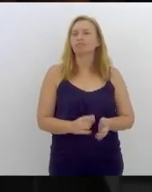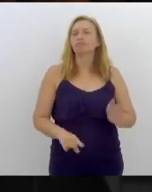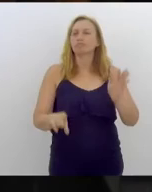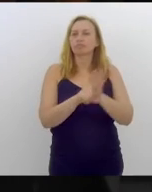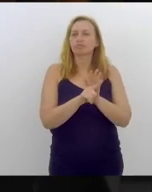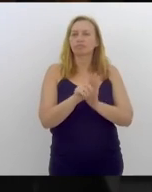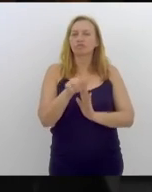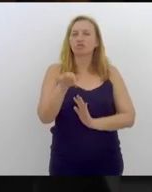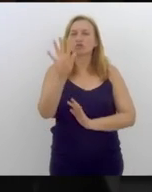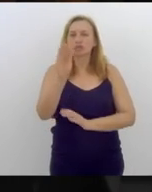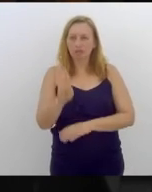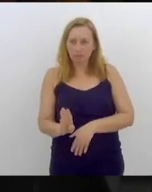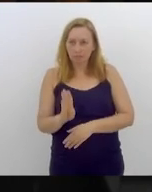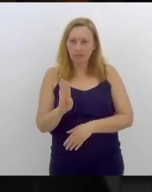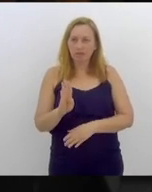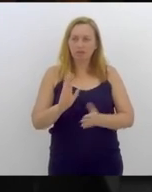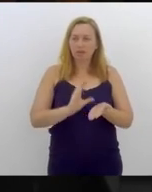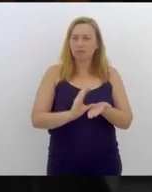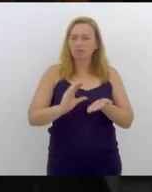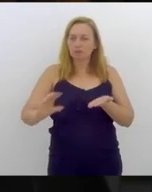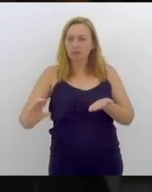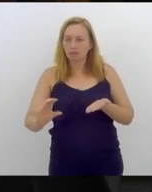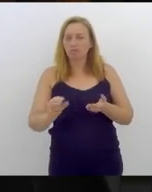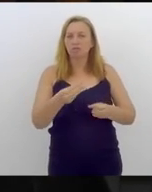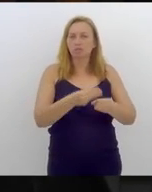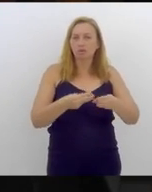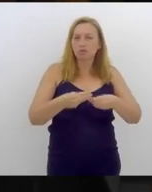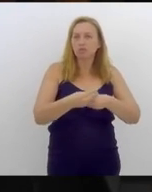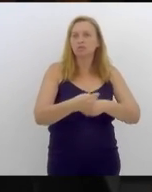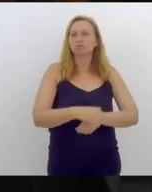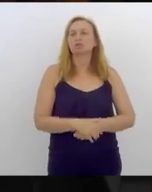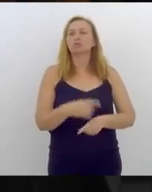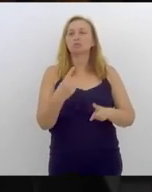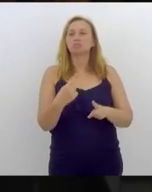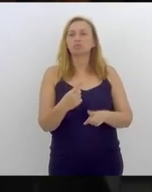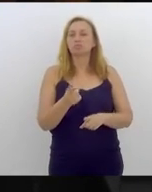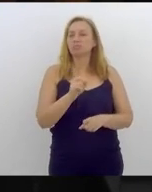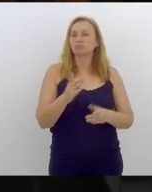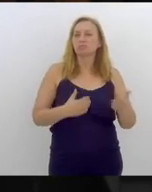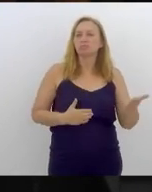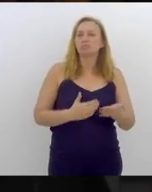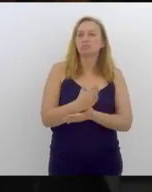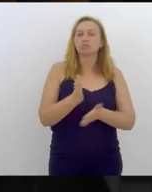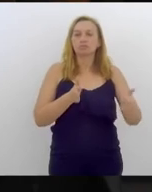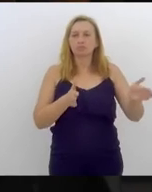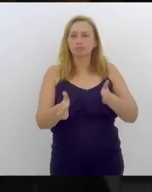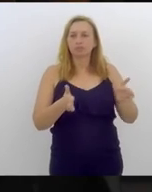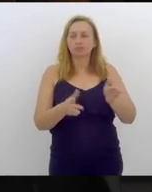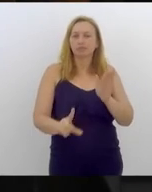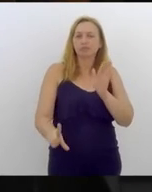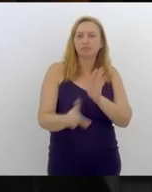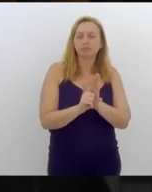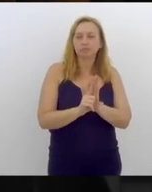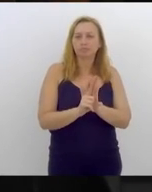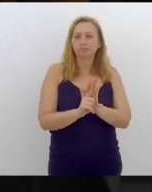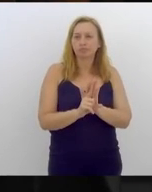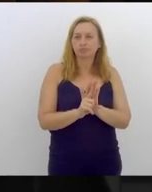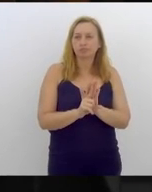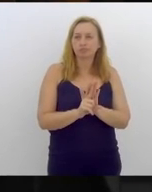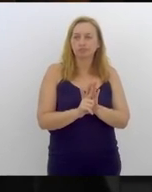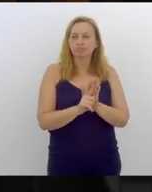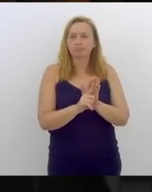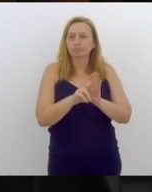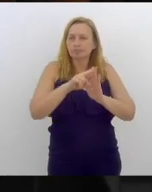legislação do fundeb que seria repassado para os municípios porque não aprovou no prazo uma lei para